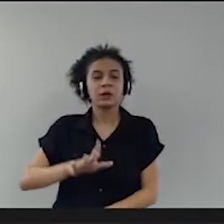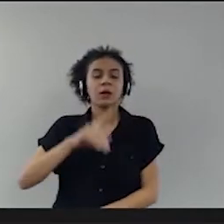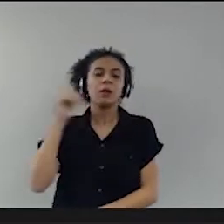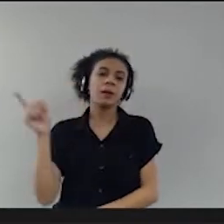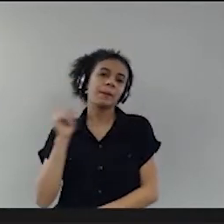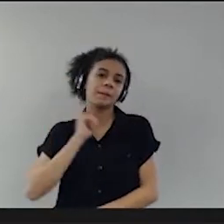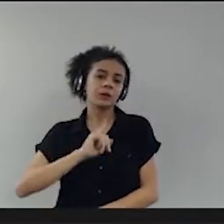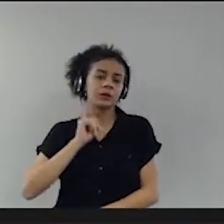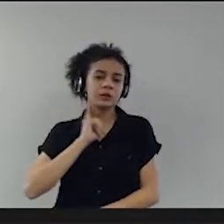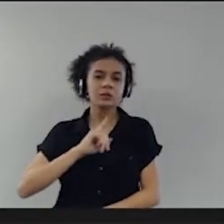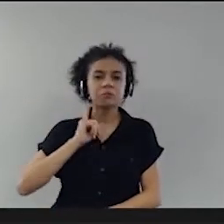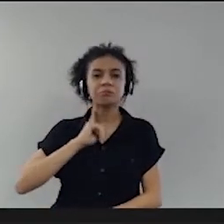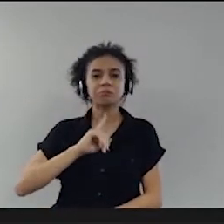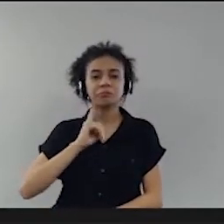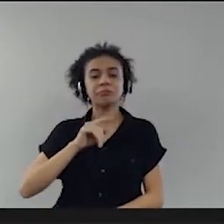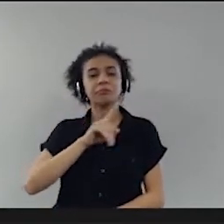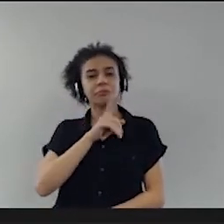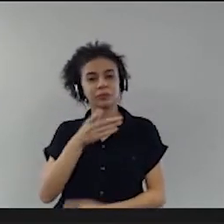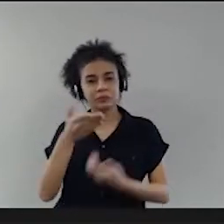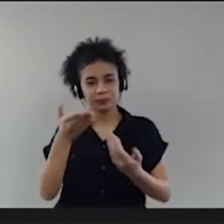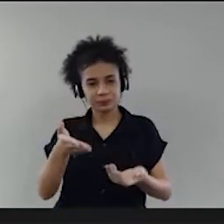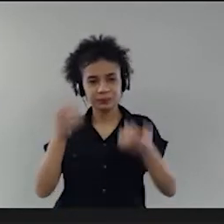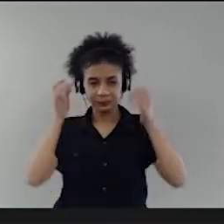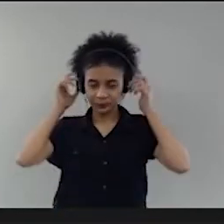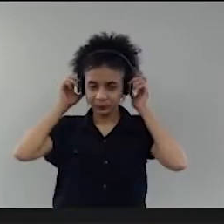Gerais. Dr. Wanderson Oliveira.